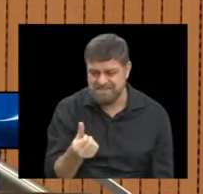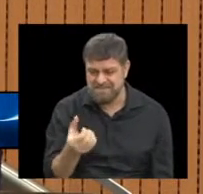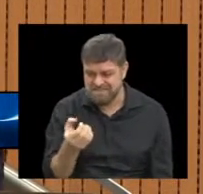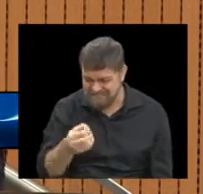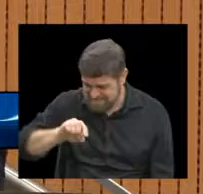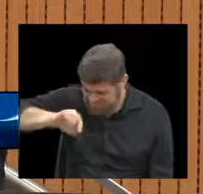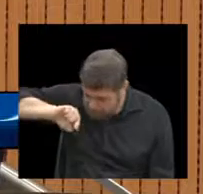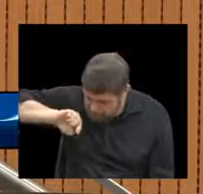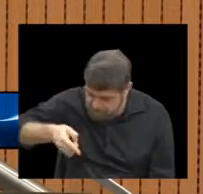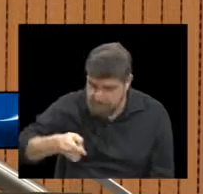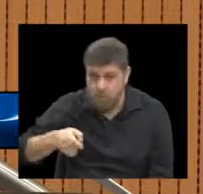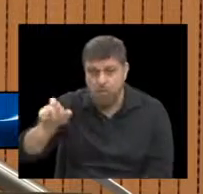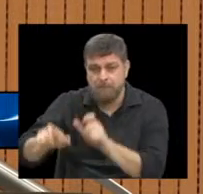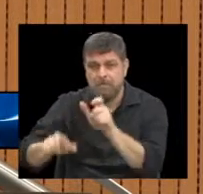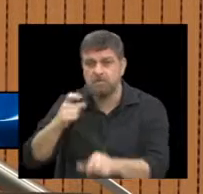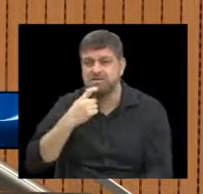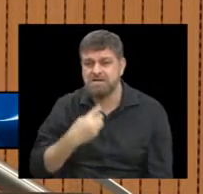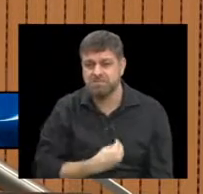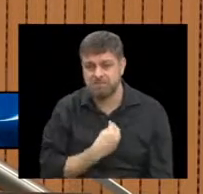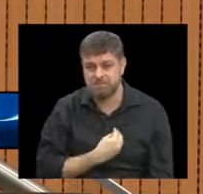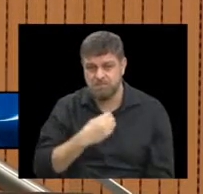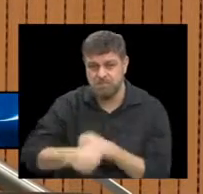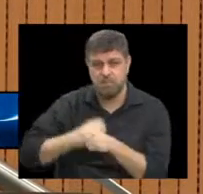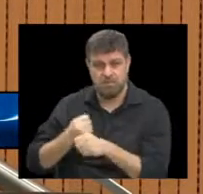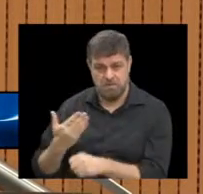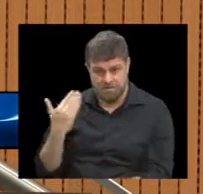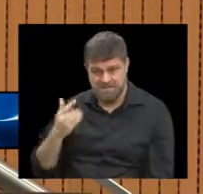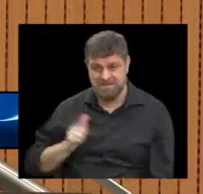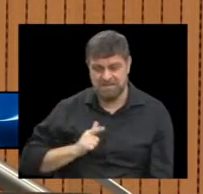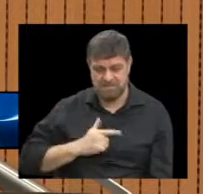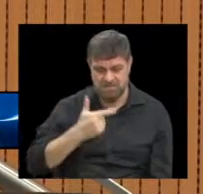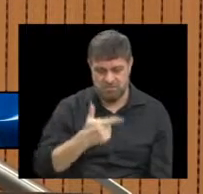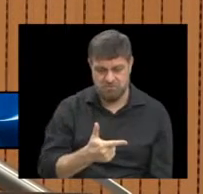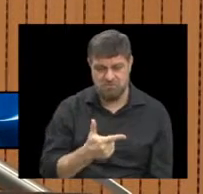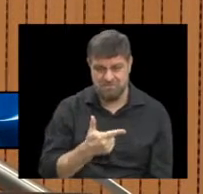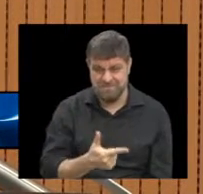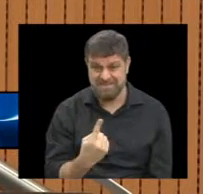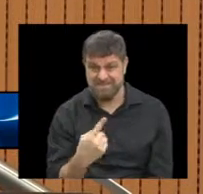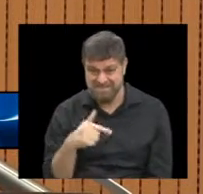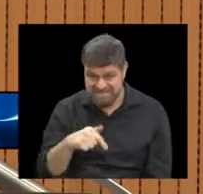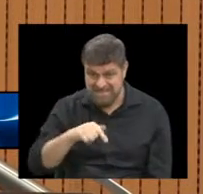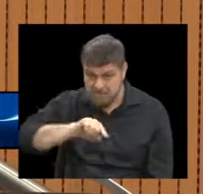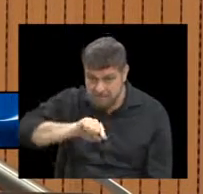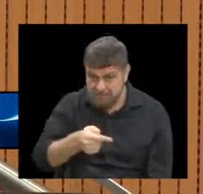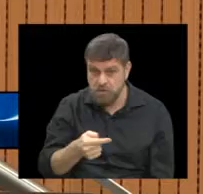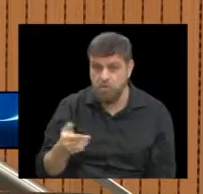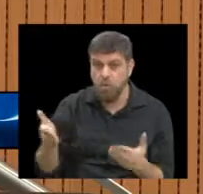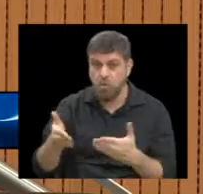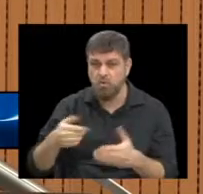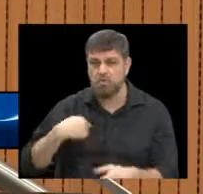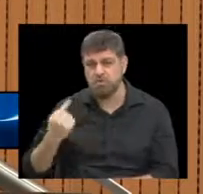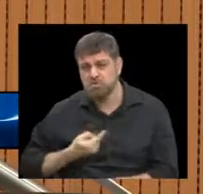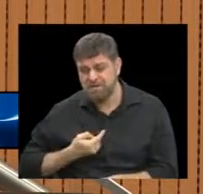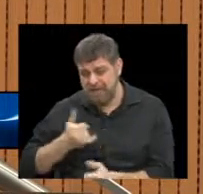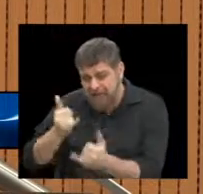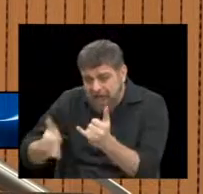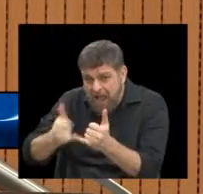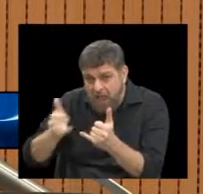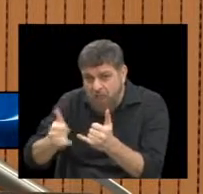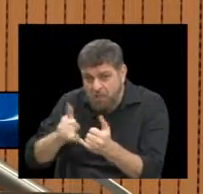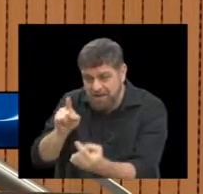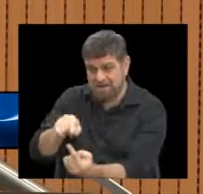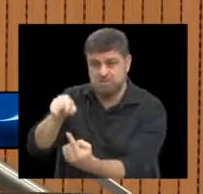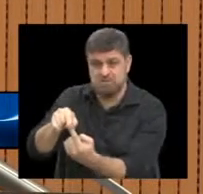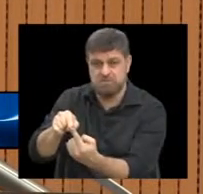campineiros. O ano passado foram imunizados 217 e hoje nós estamos aí a 80% da meta.